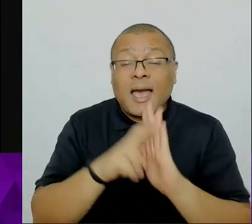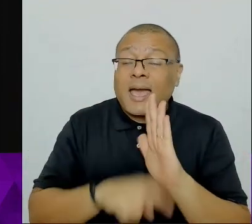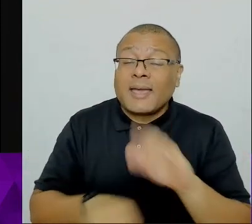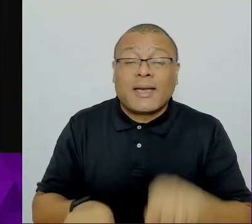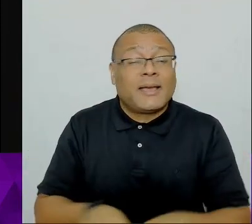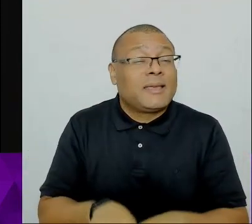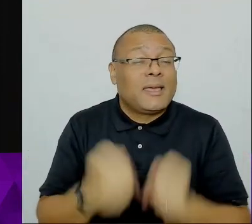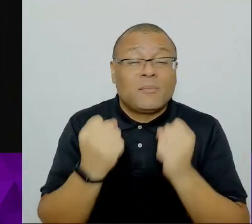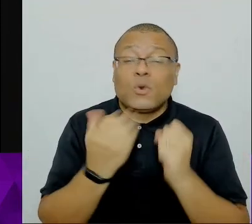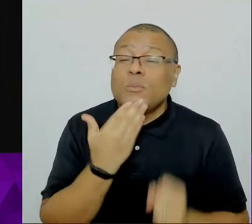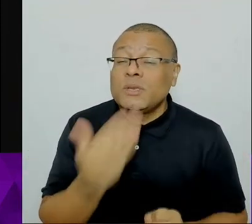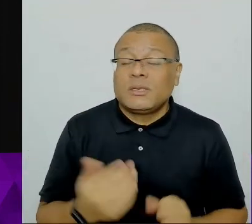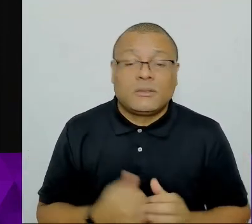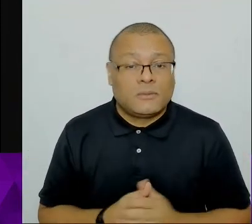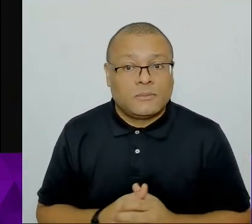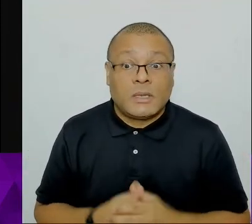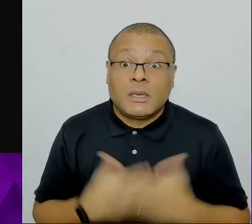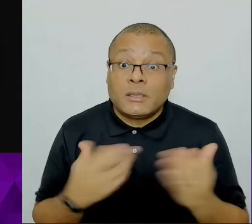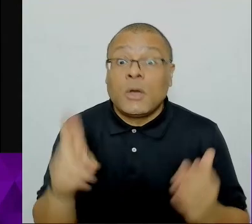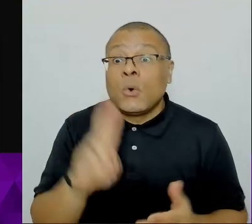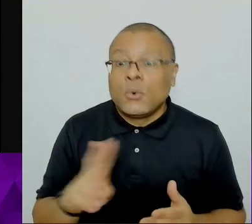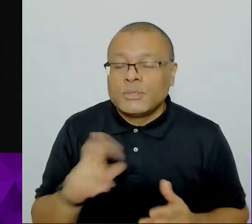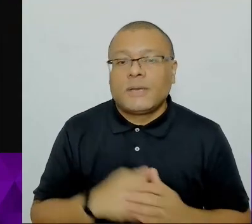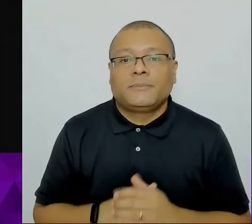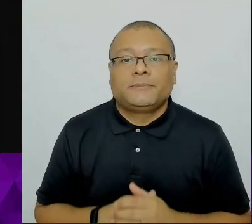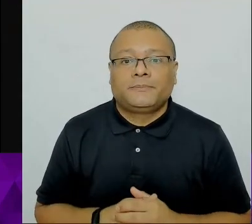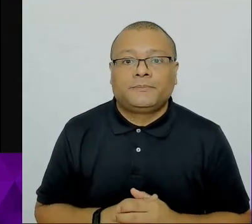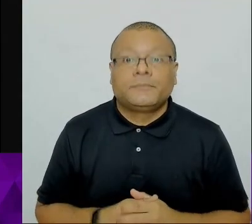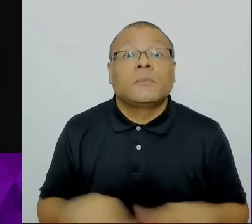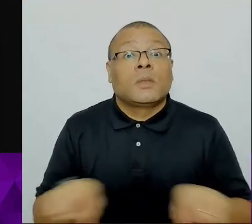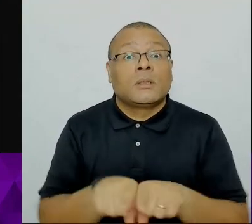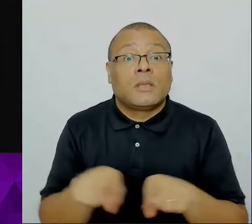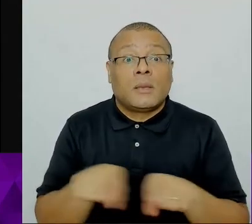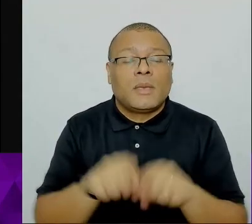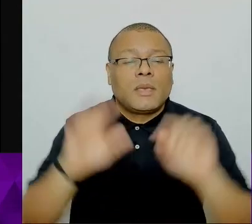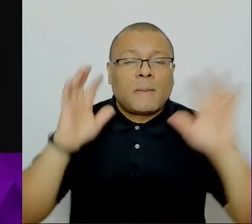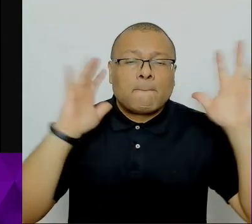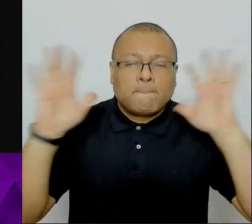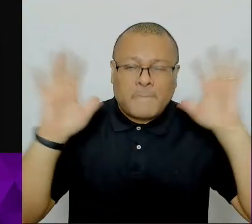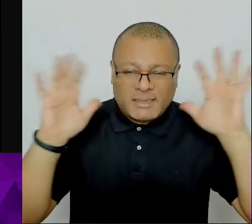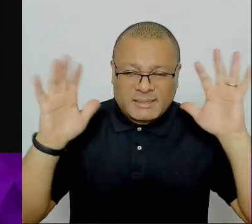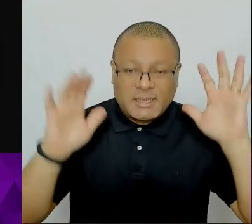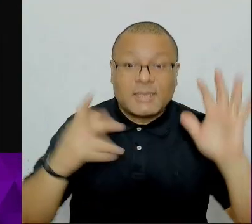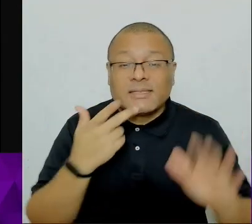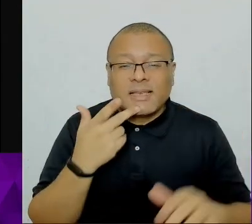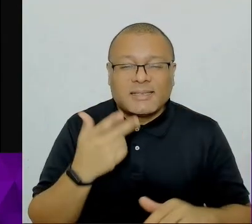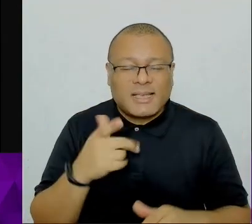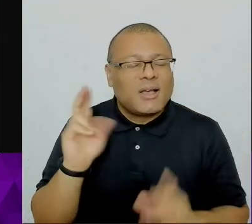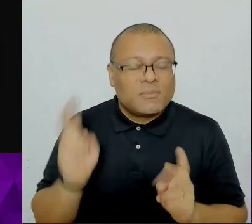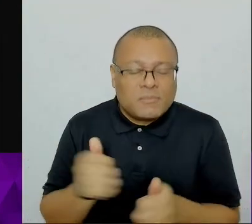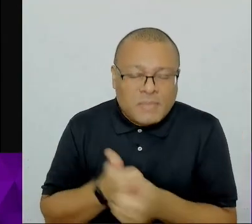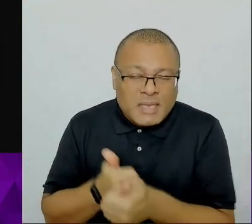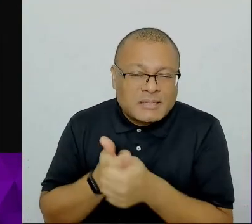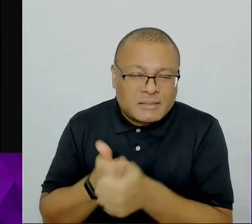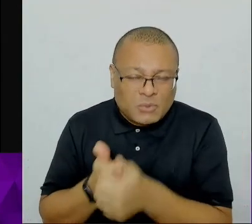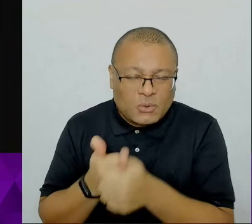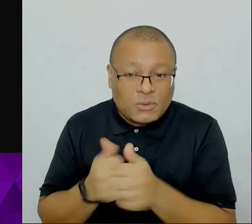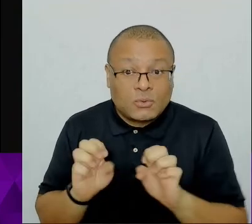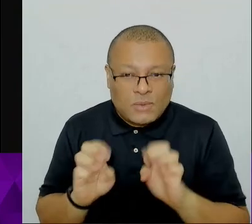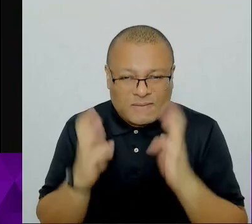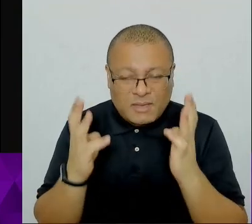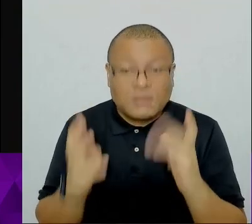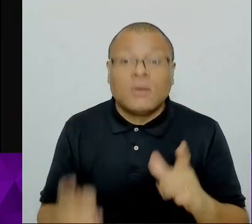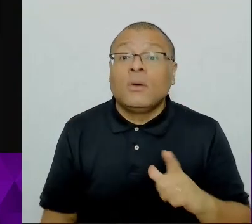request do cliente. Então, utiliza ele. E aí, caso sua API seja assíncrona, a gente tem muitas APIs assíncronas e orientadas a evento, a gente tem